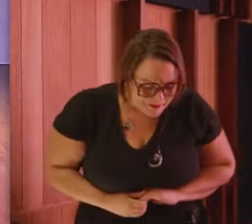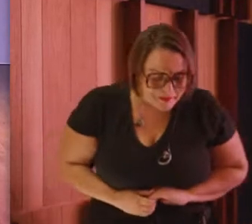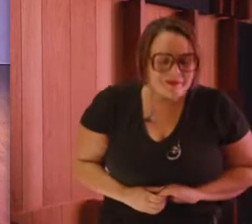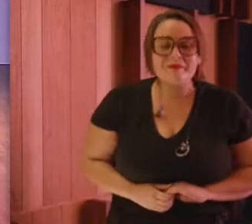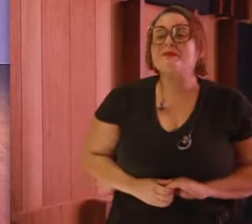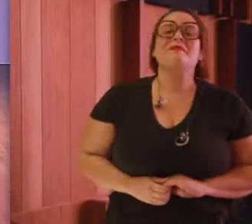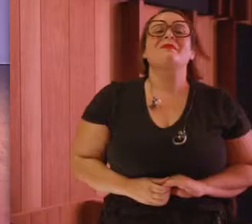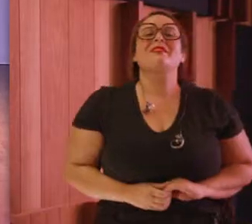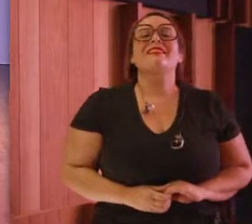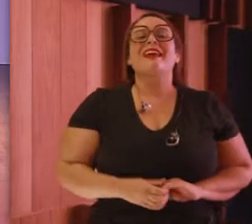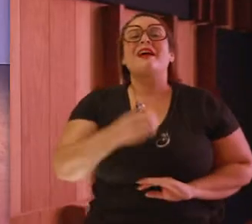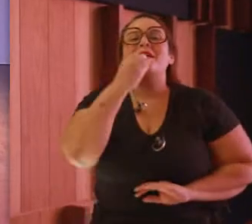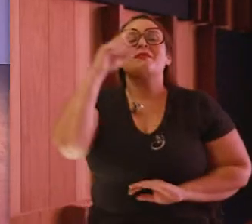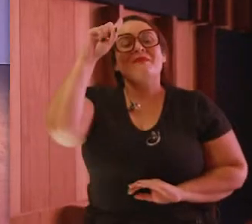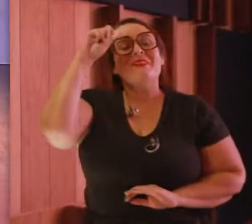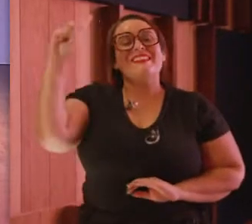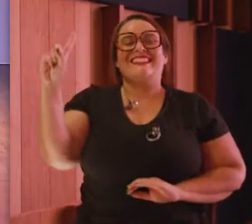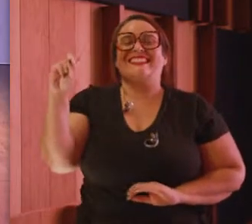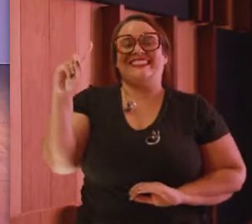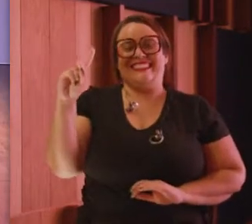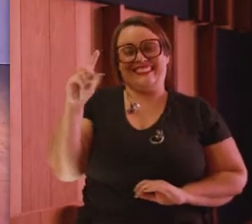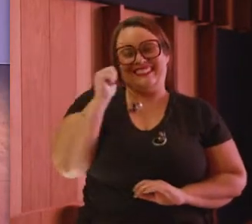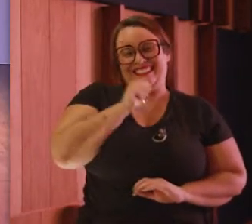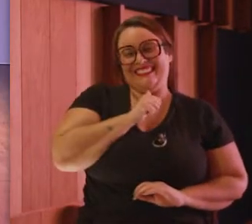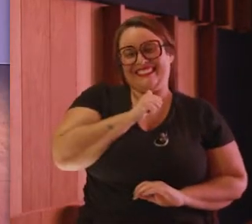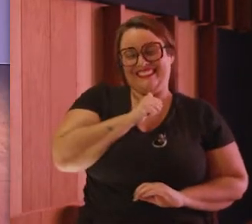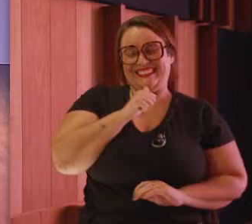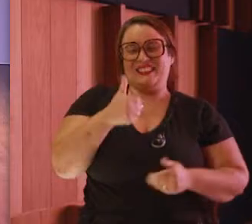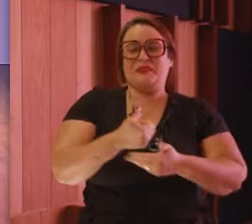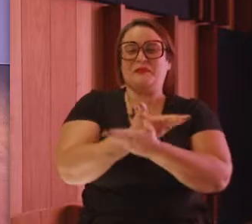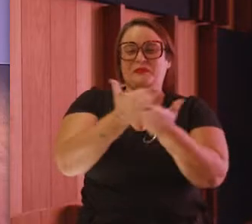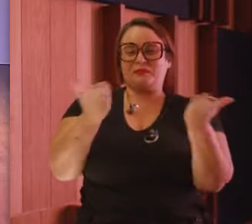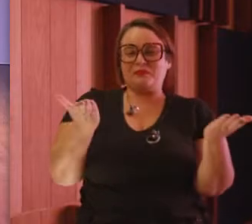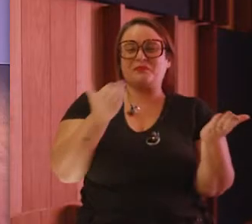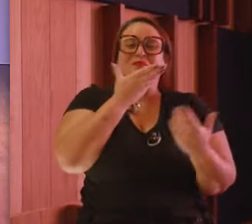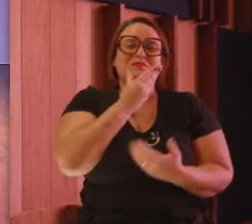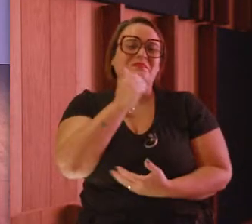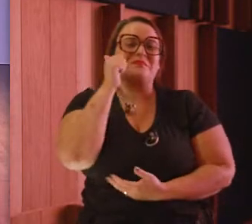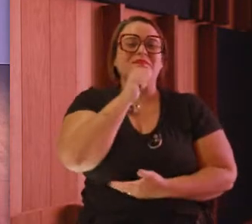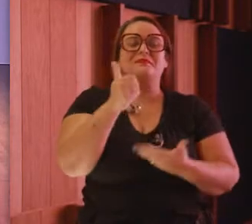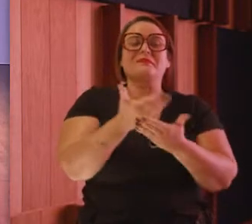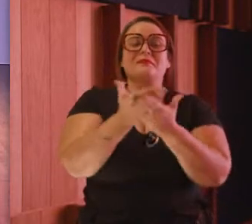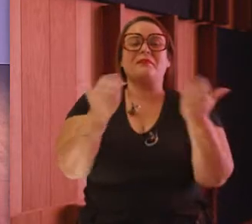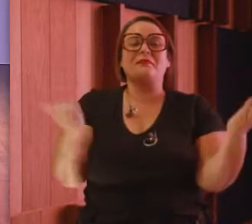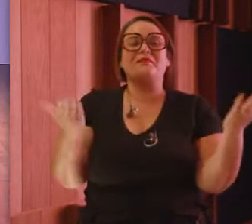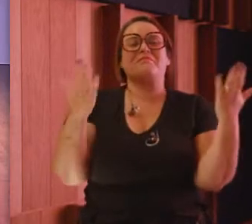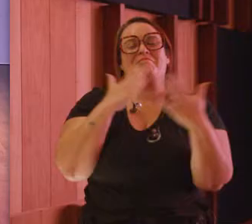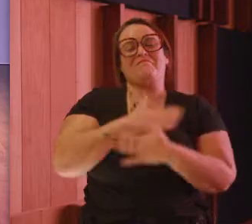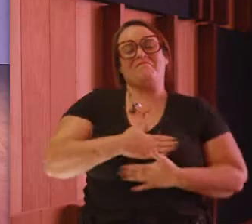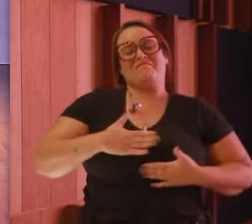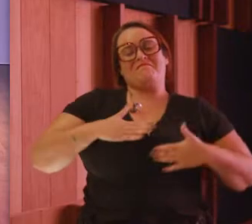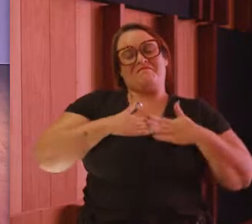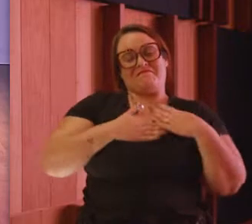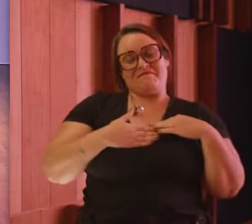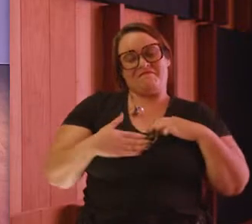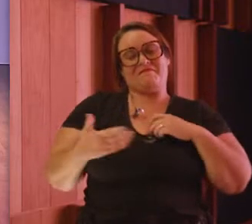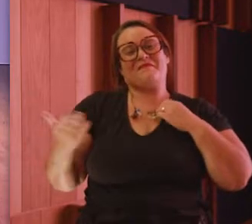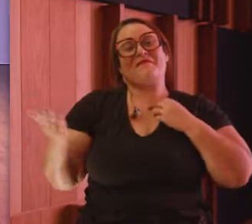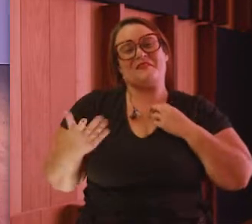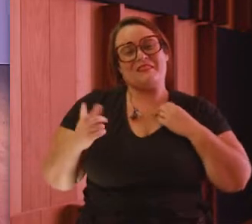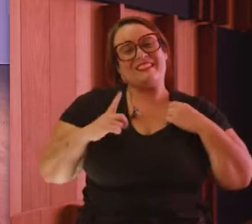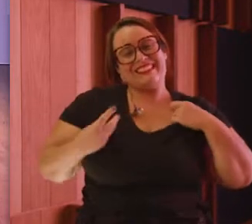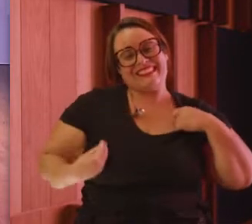Bom dia. Bom dia a todas, bom dia a todos. É uma imensa satisfação ter vocês